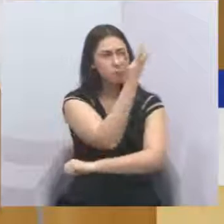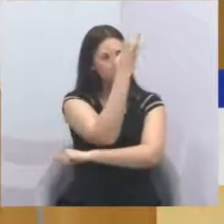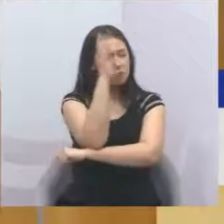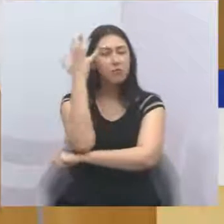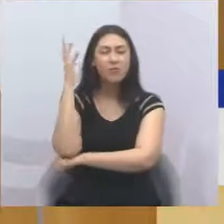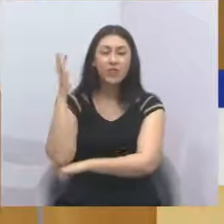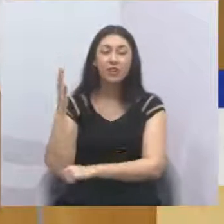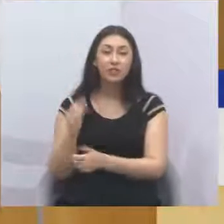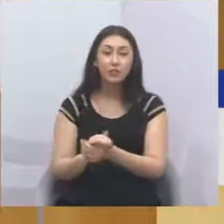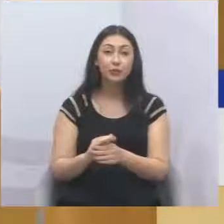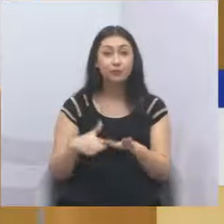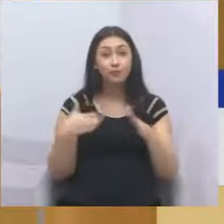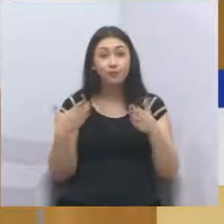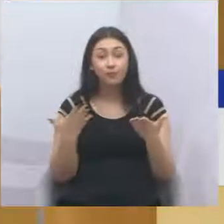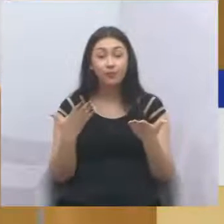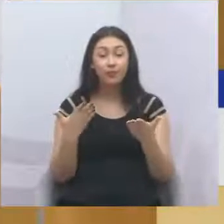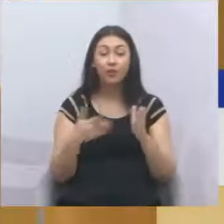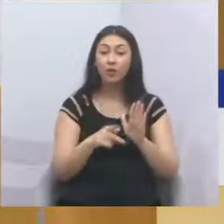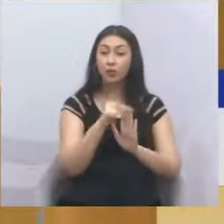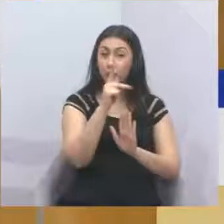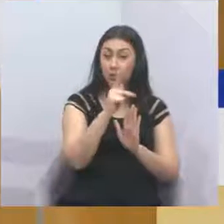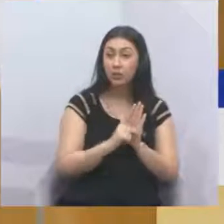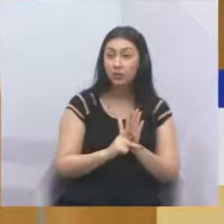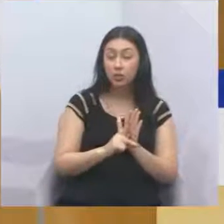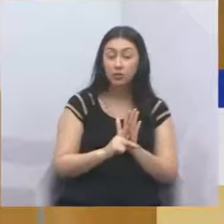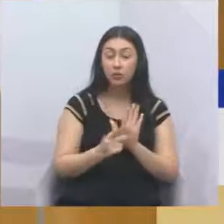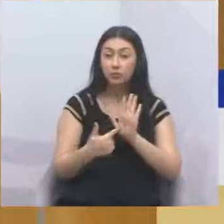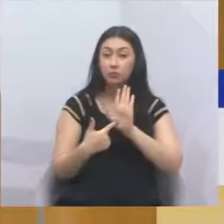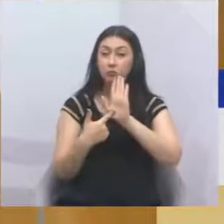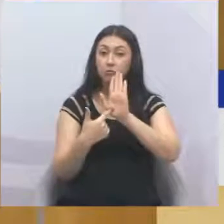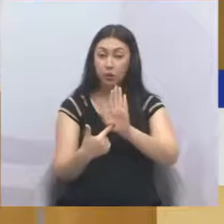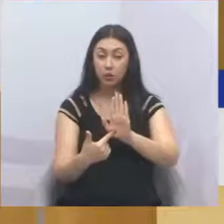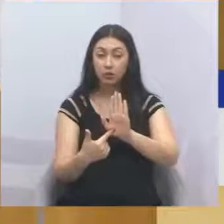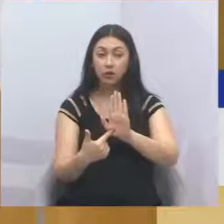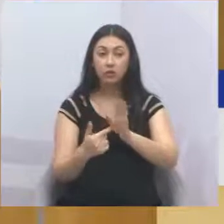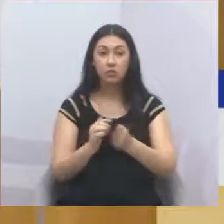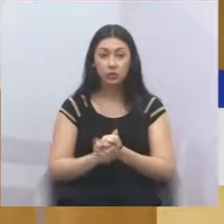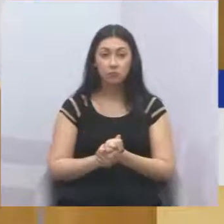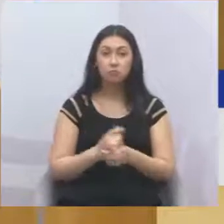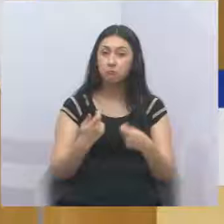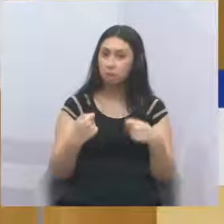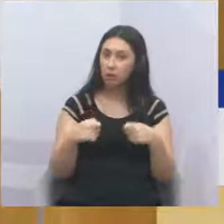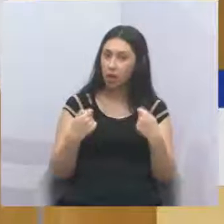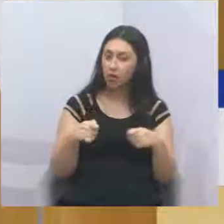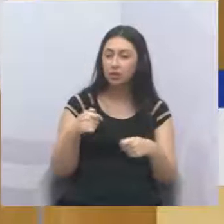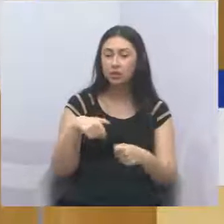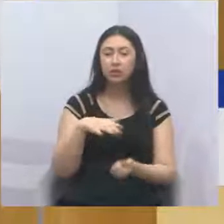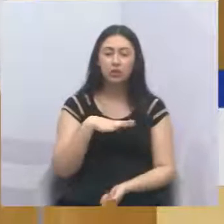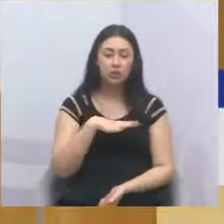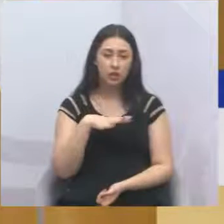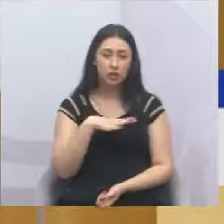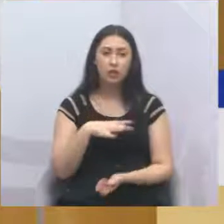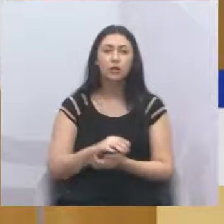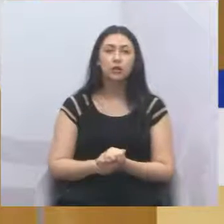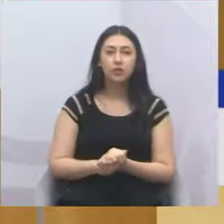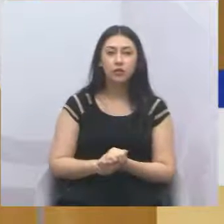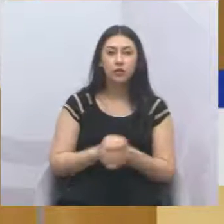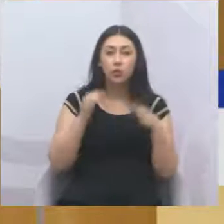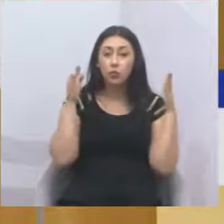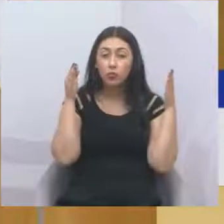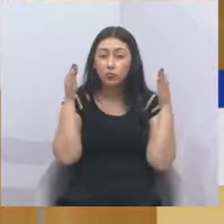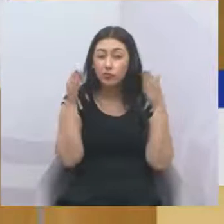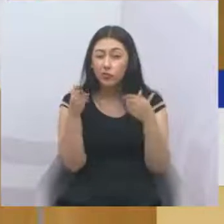ambiente. Então esse projeto vem ao encontro dessa necessidade da nossa cidade, né? O foco